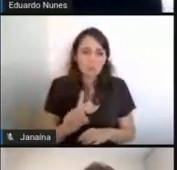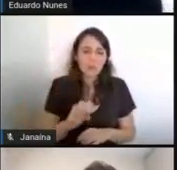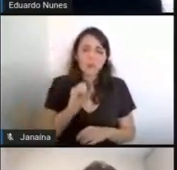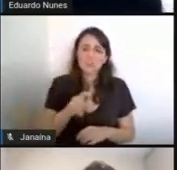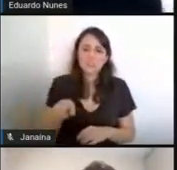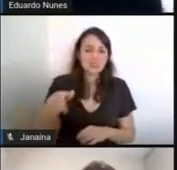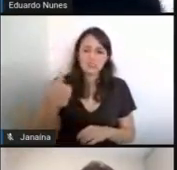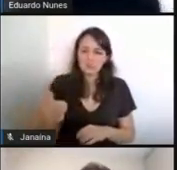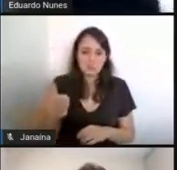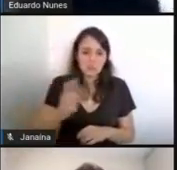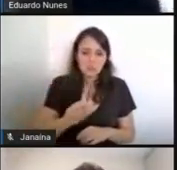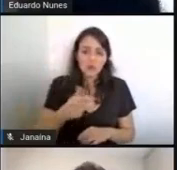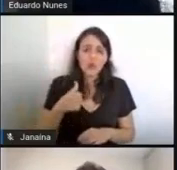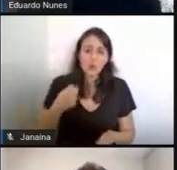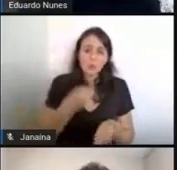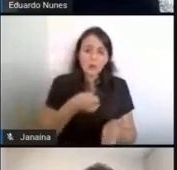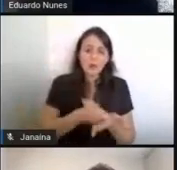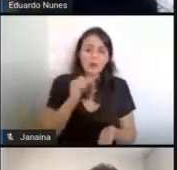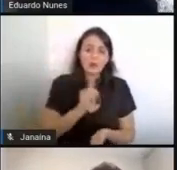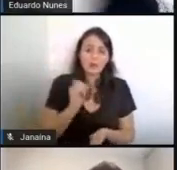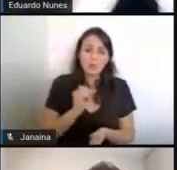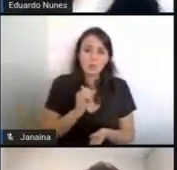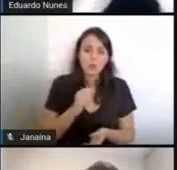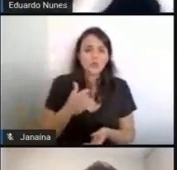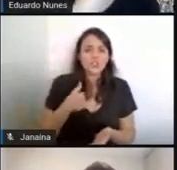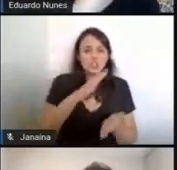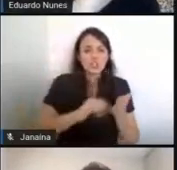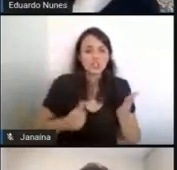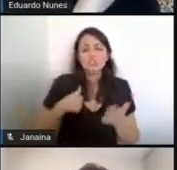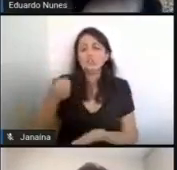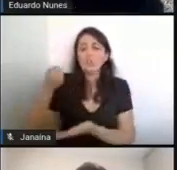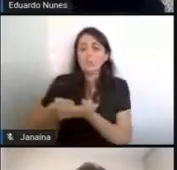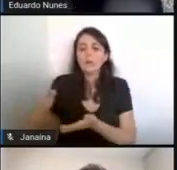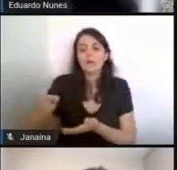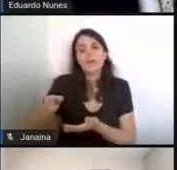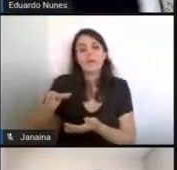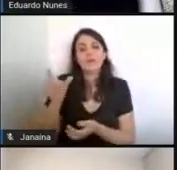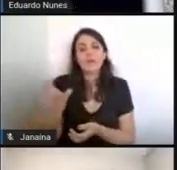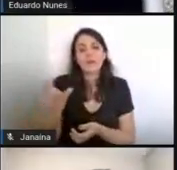pagando imposto, então é melhor eu deixar de pagar imposto e pagar um plano de saúde, né? E